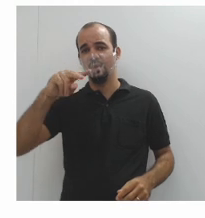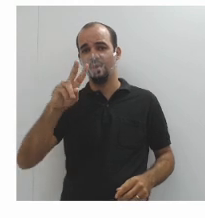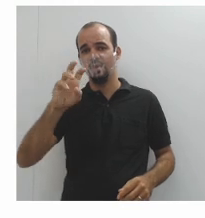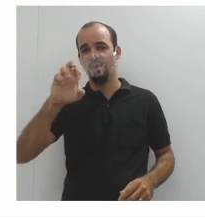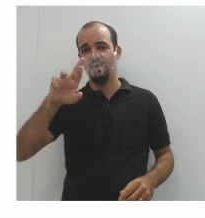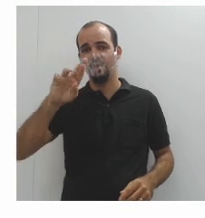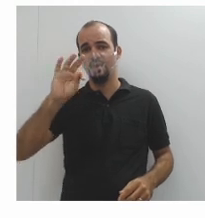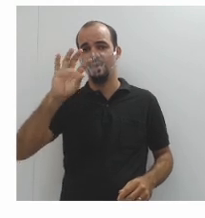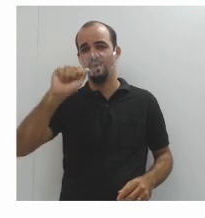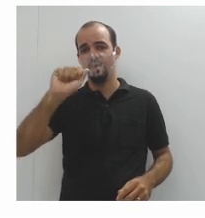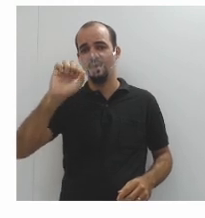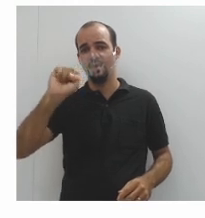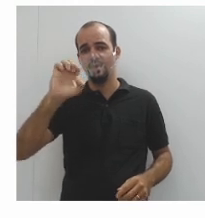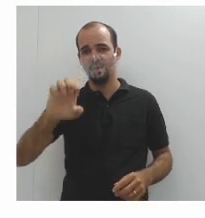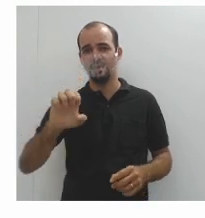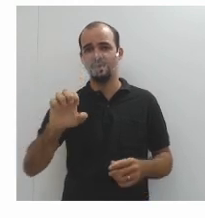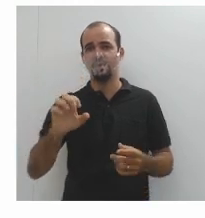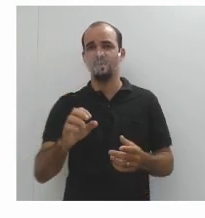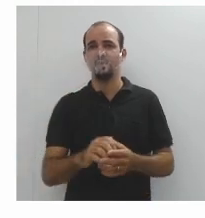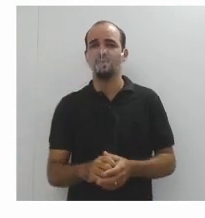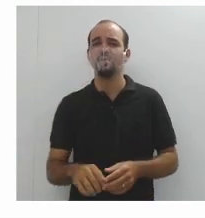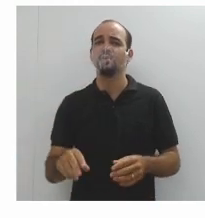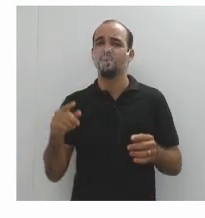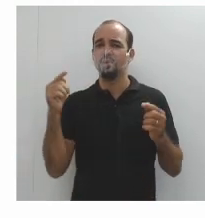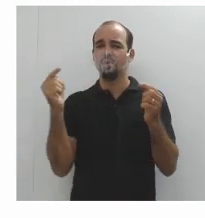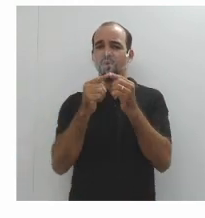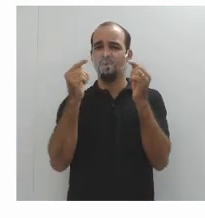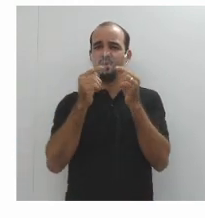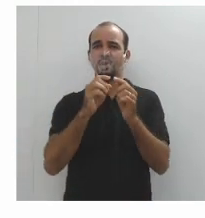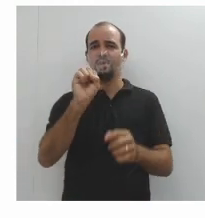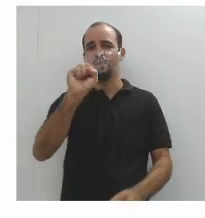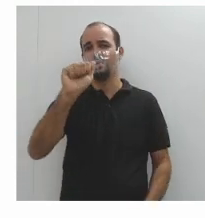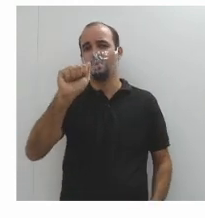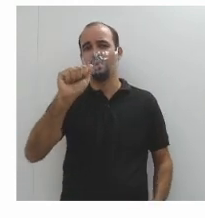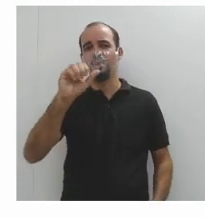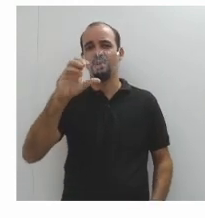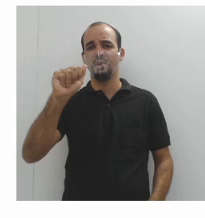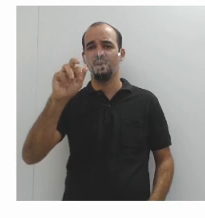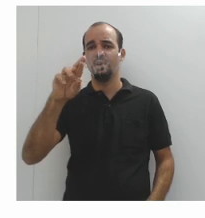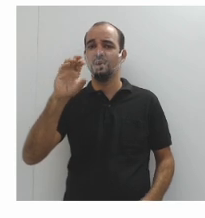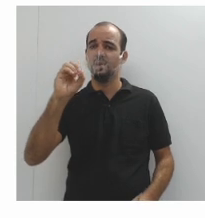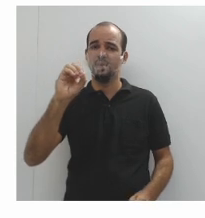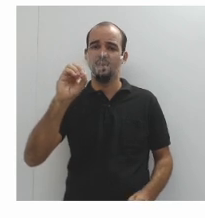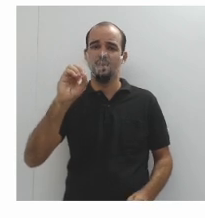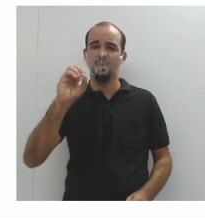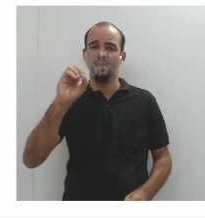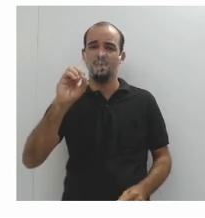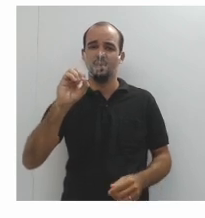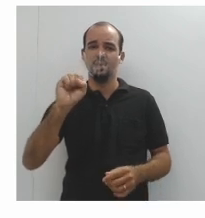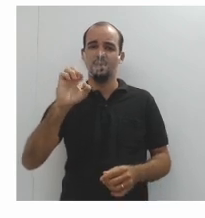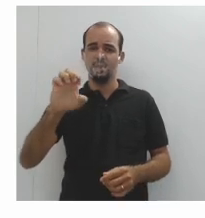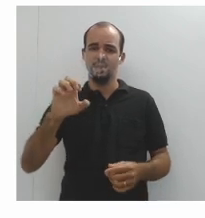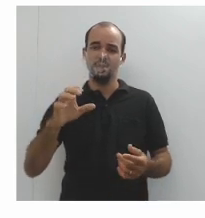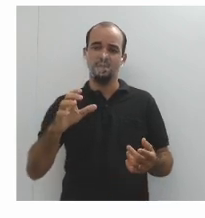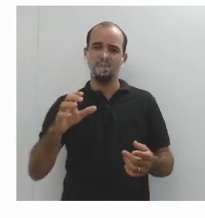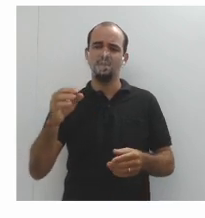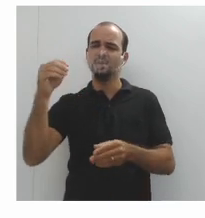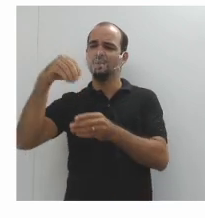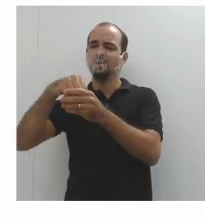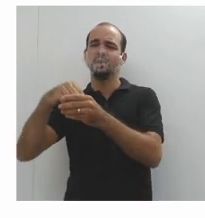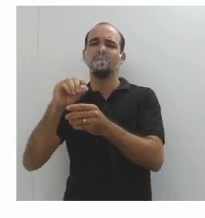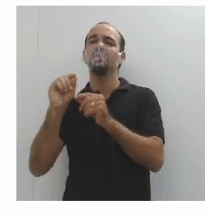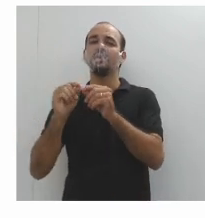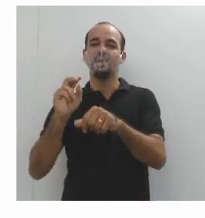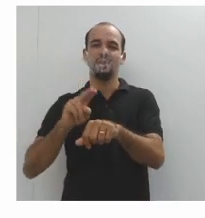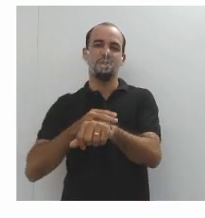a nossa sacarose, ok? Que é muito usado, gente, naquele chocolatinho que